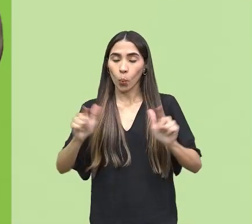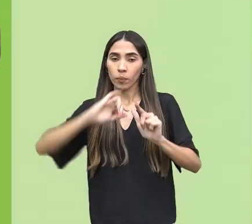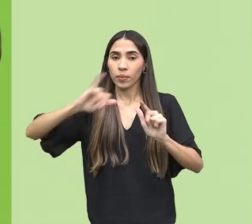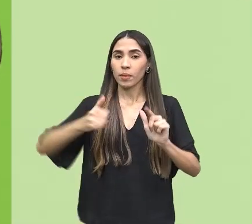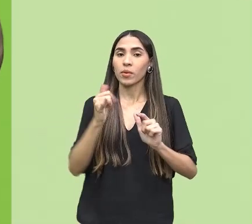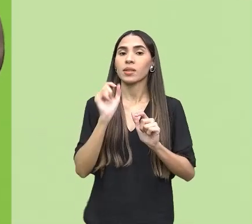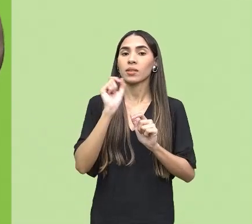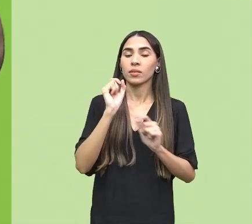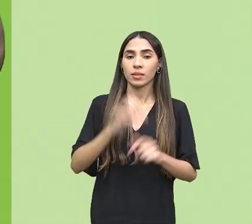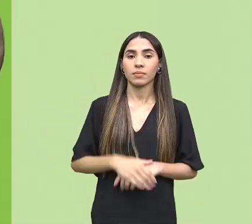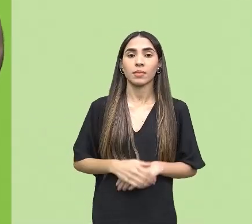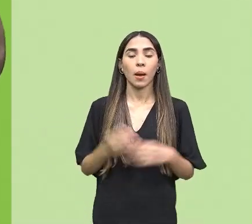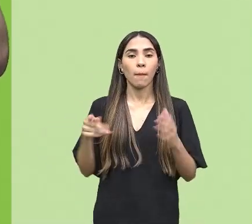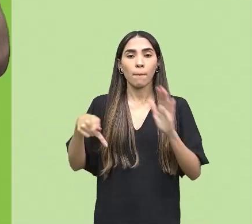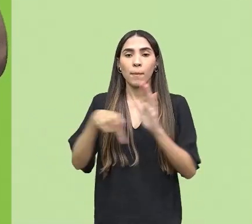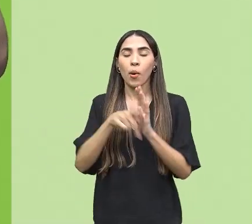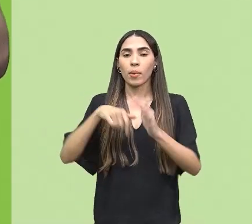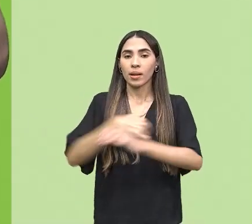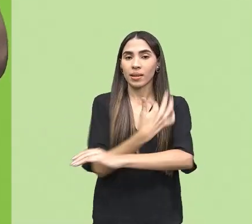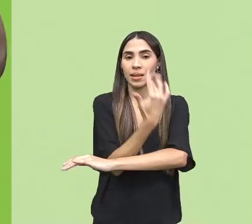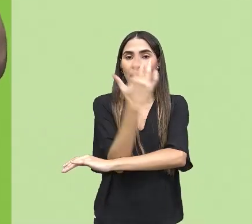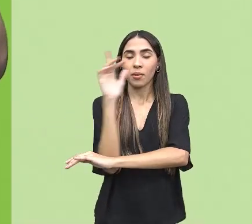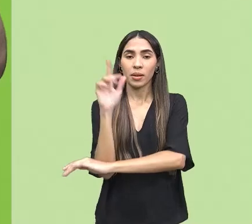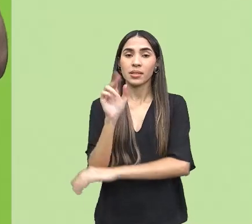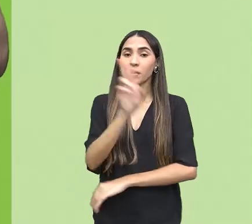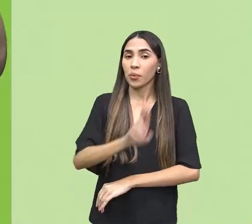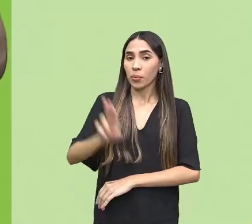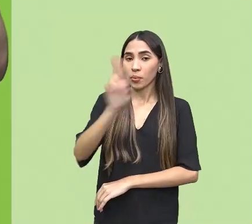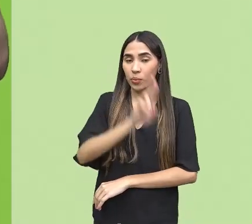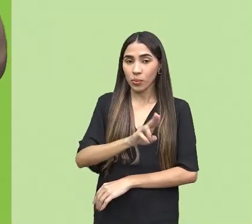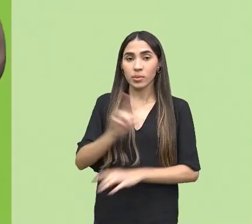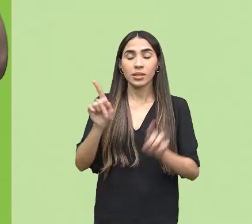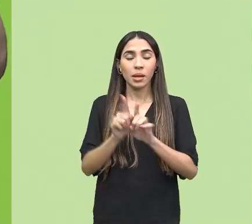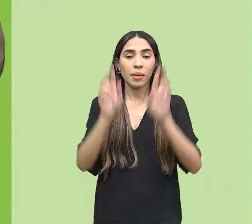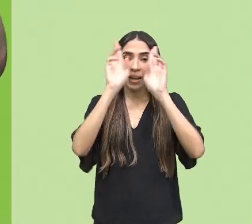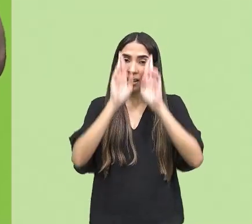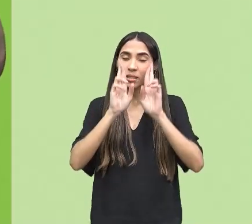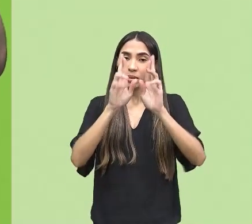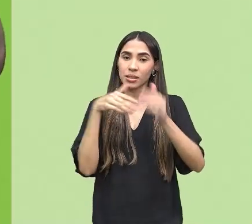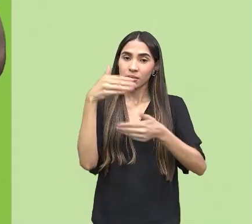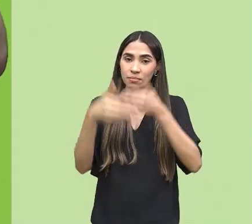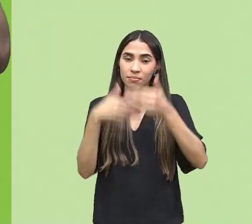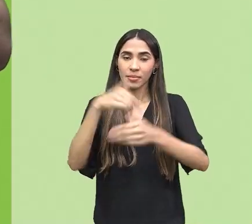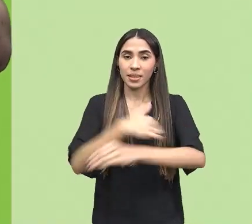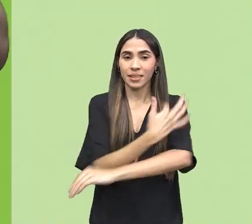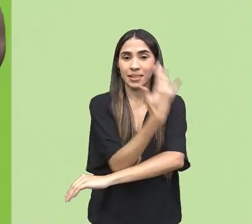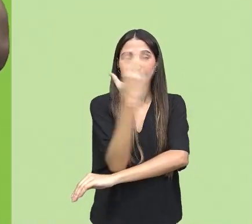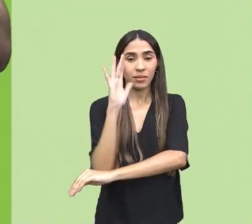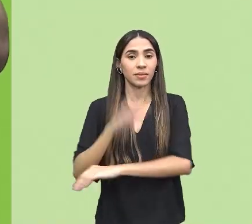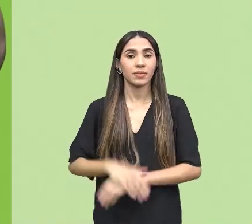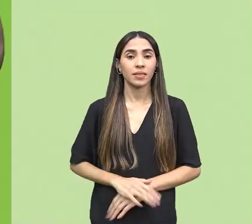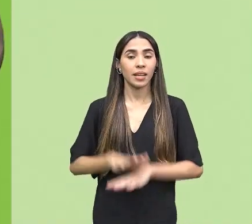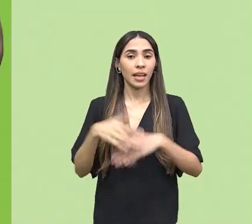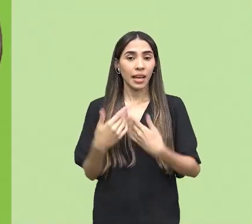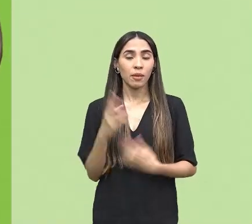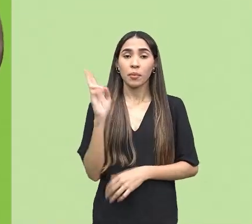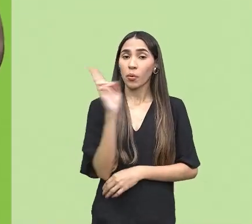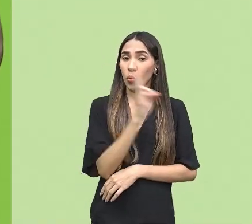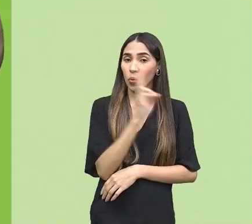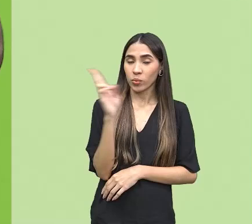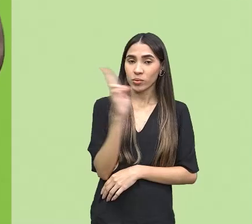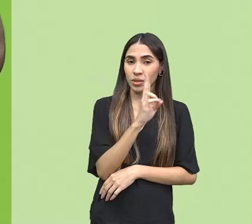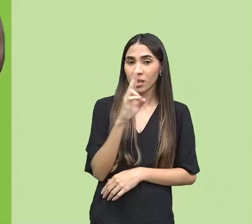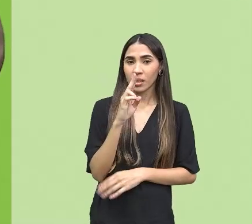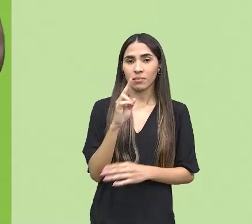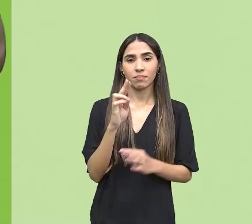aproveita-se dos ciclos da natureza para que a gente utilize e respeite cada vez mais a natureza. Essa é uma necessidade